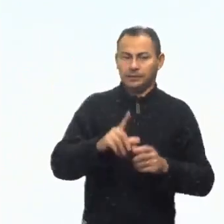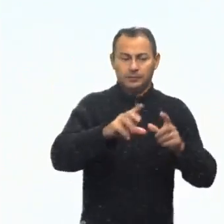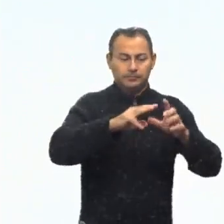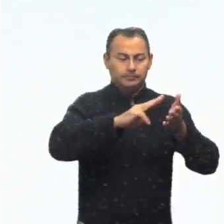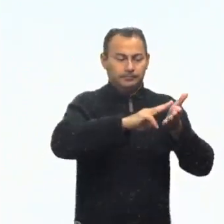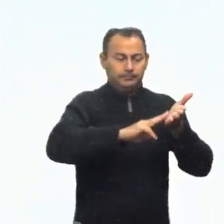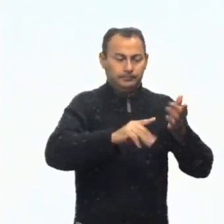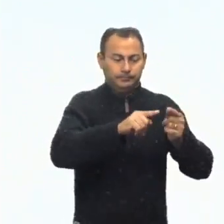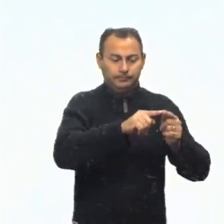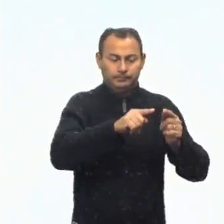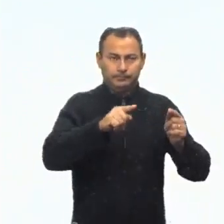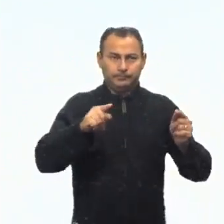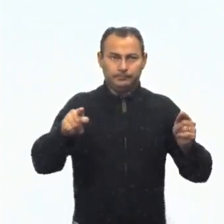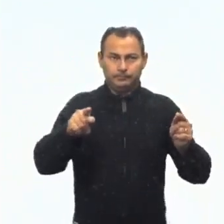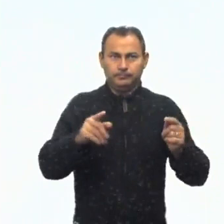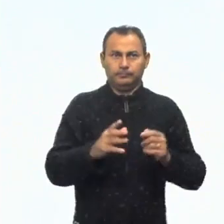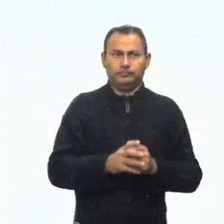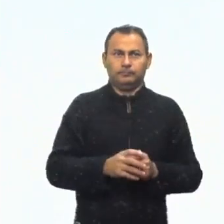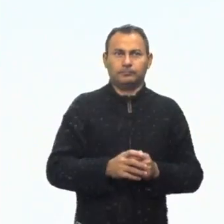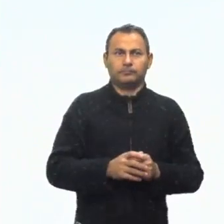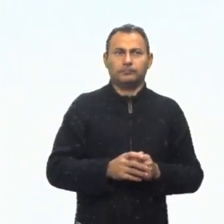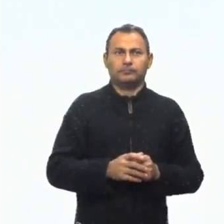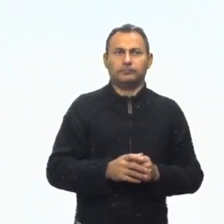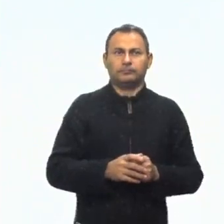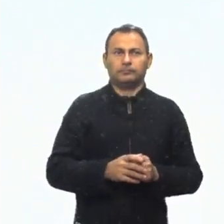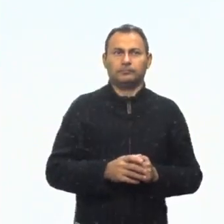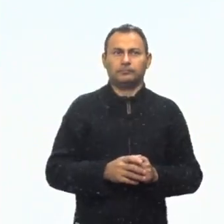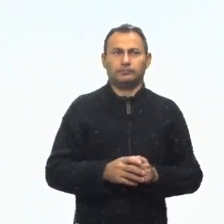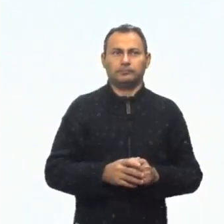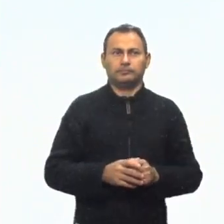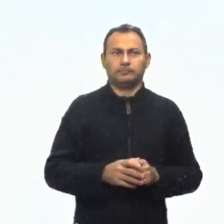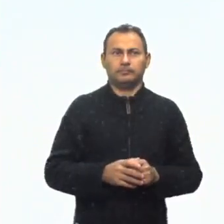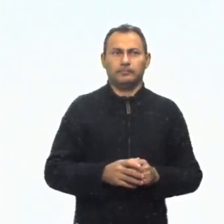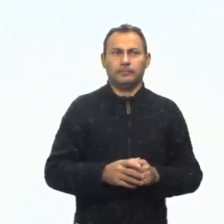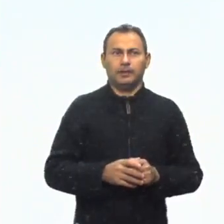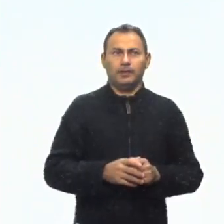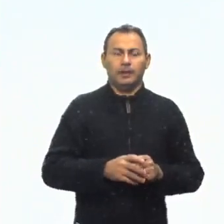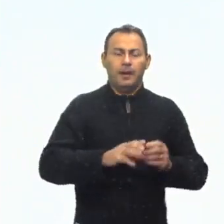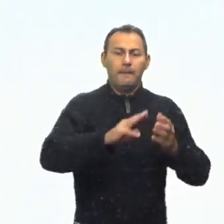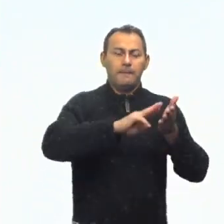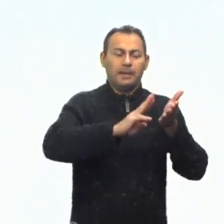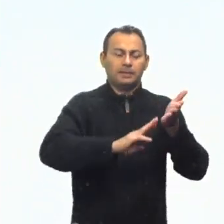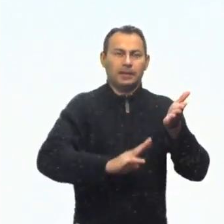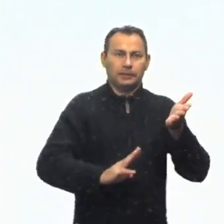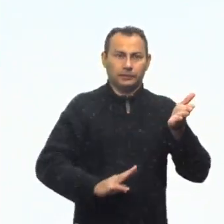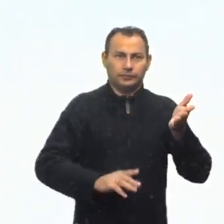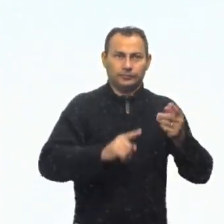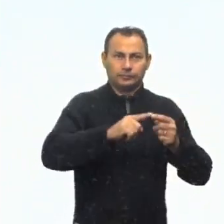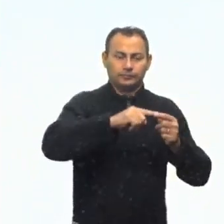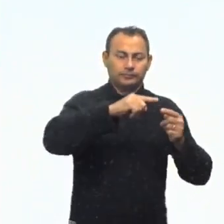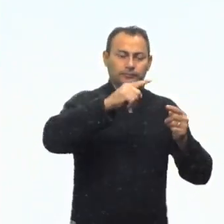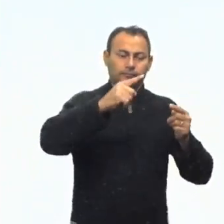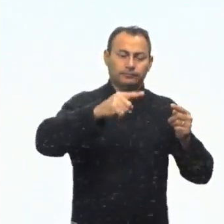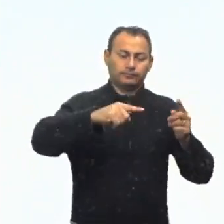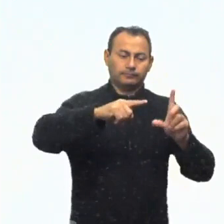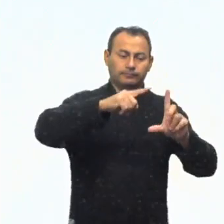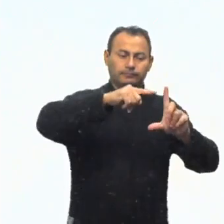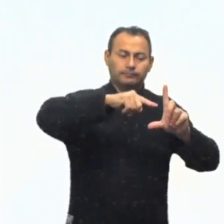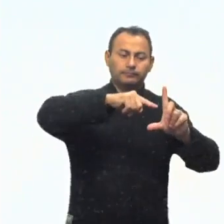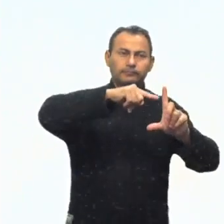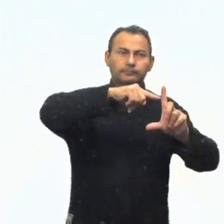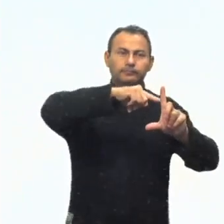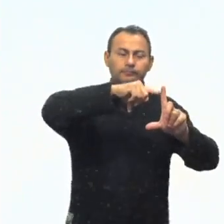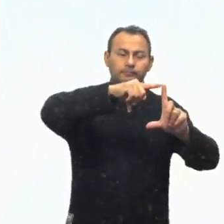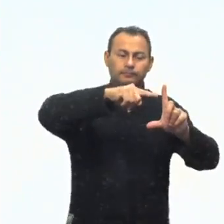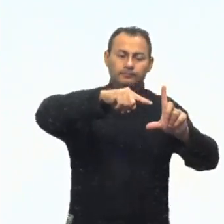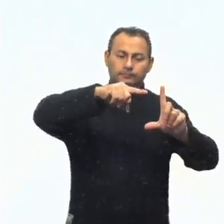mensagem, vou desenhar aqui na parte de cima, uma mensagem que era uma senoide, ou